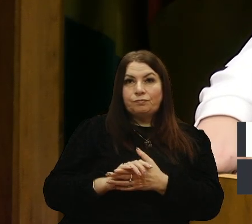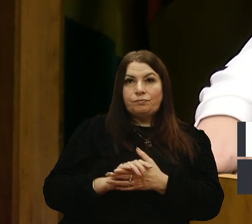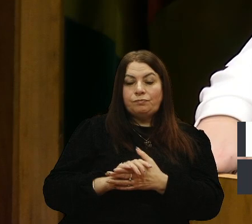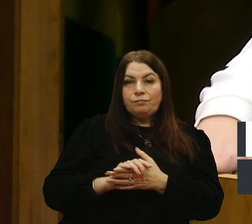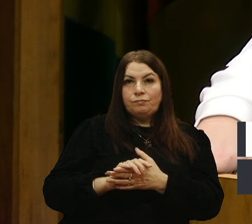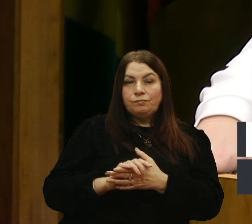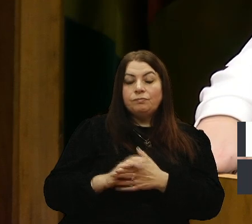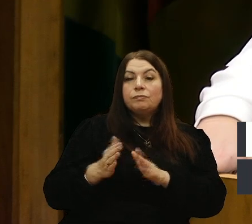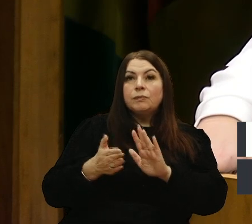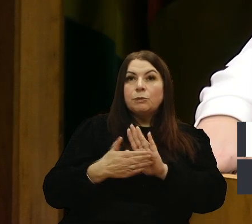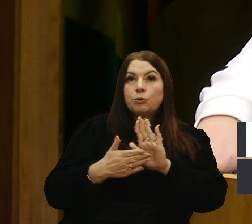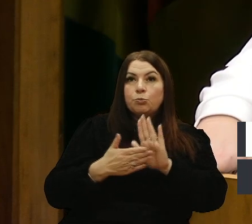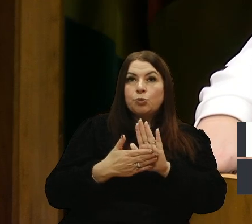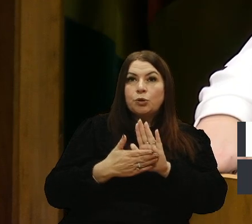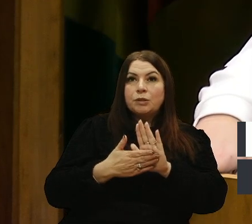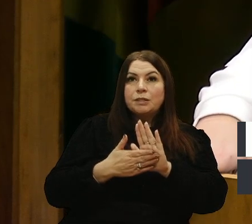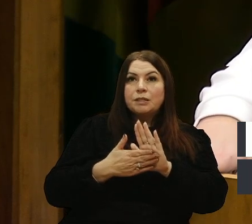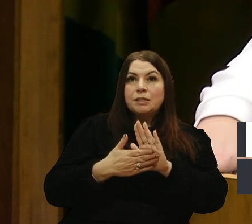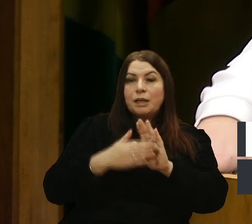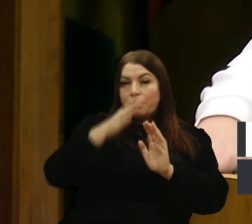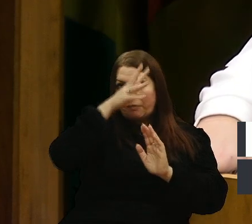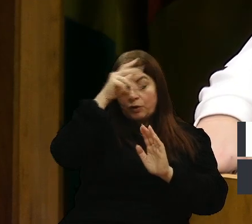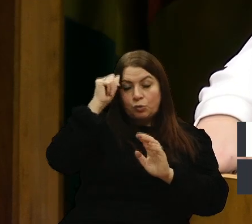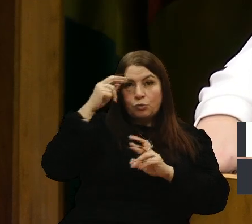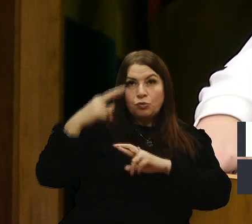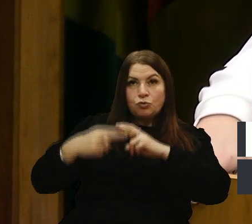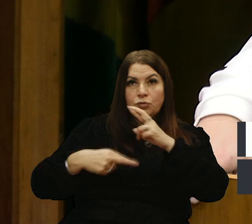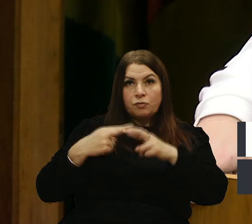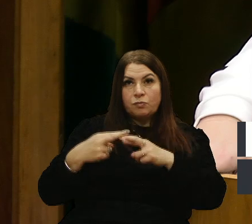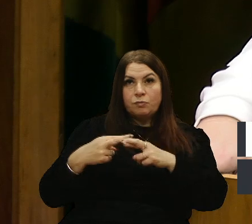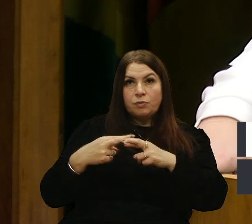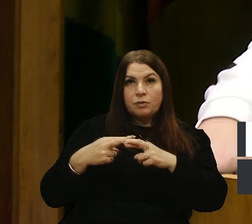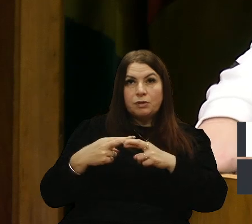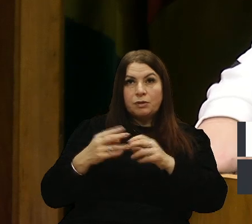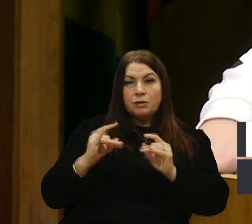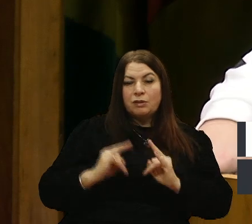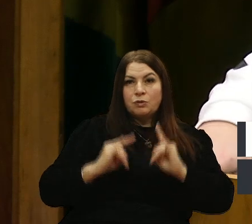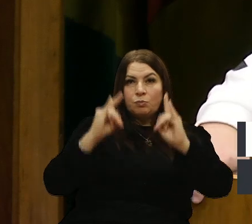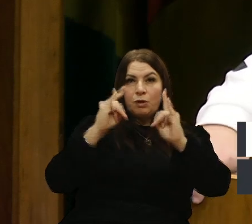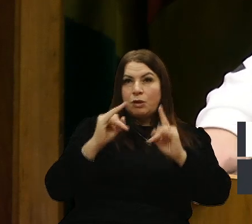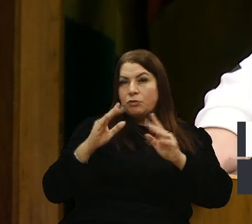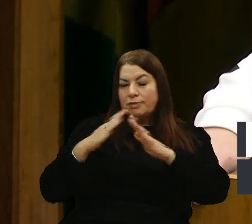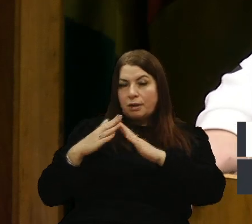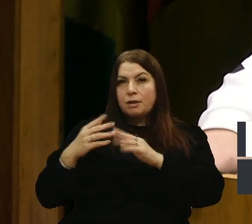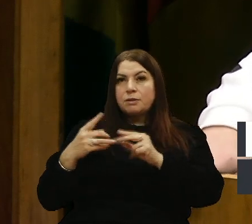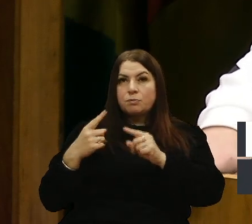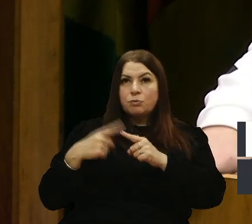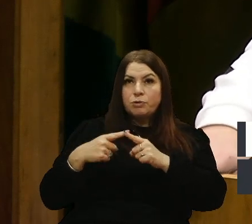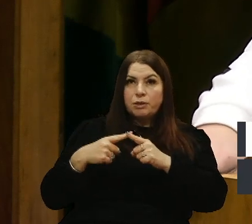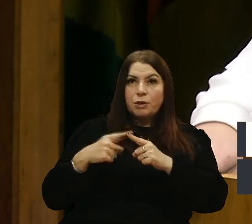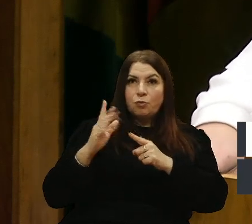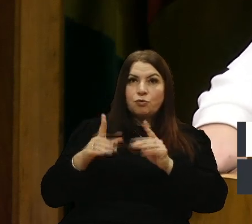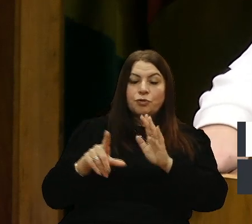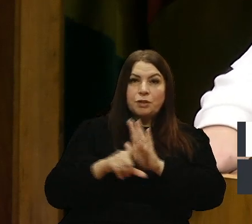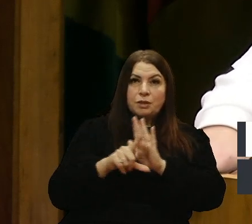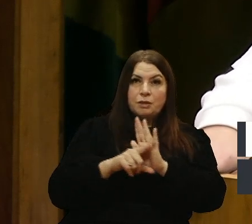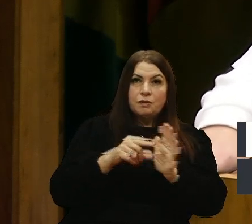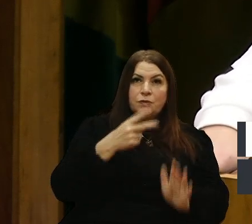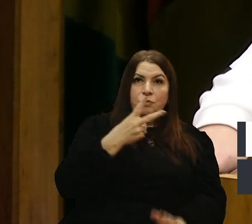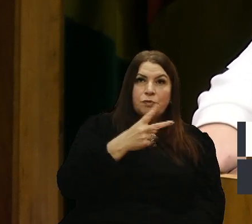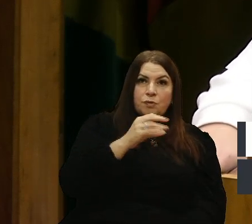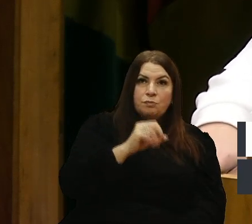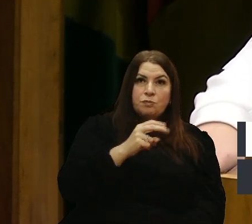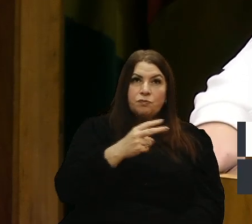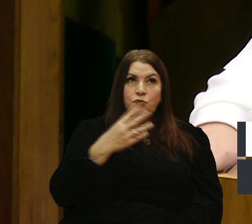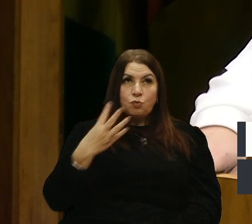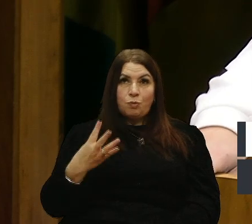são propostas ao Poder Executivo de reformas nas edificações. Por quê? Hoje a legislação ela é de